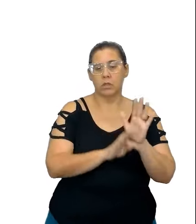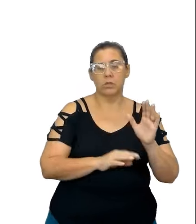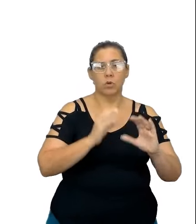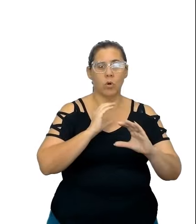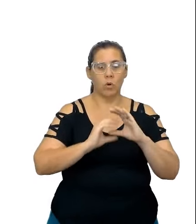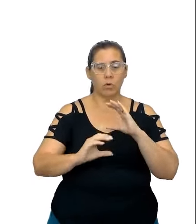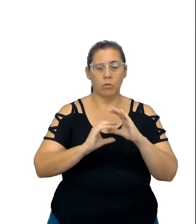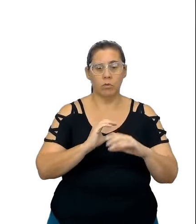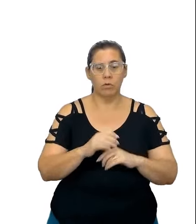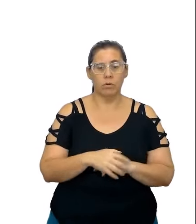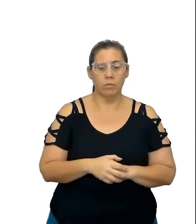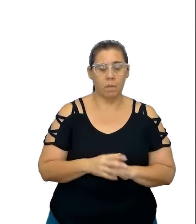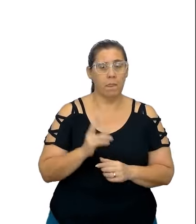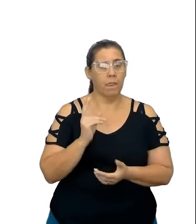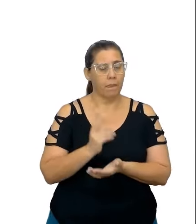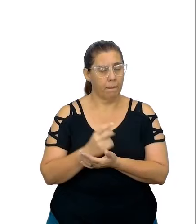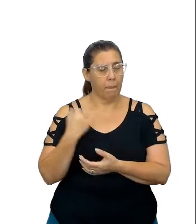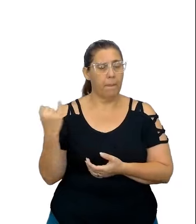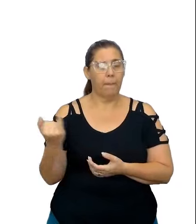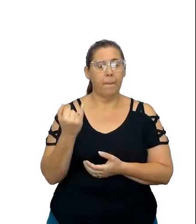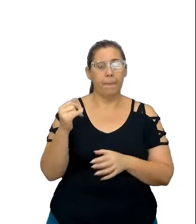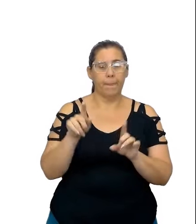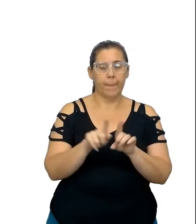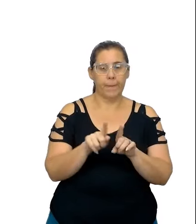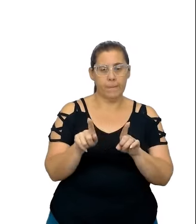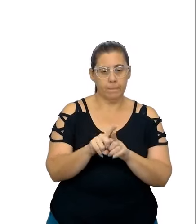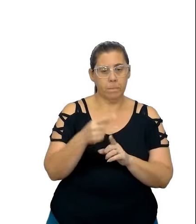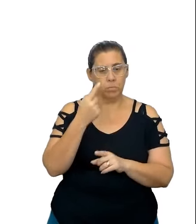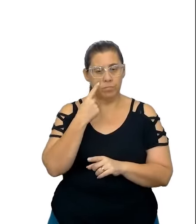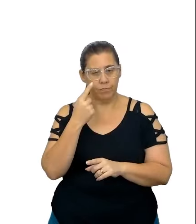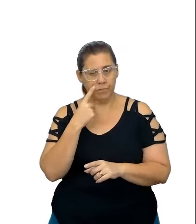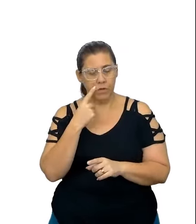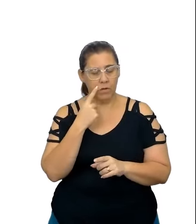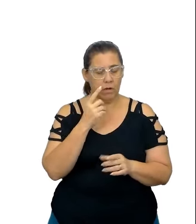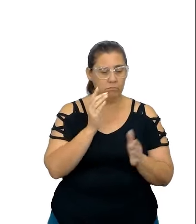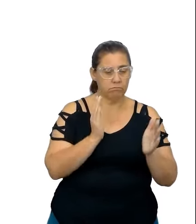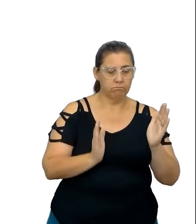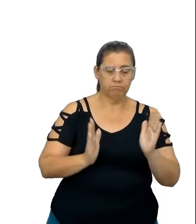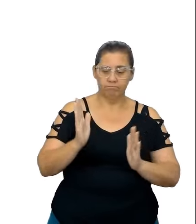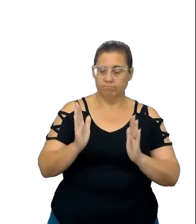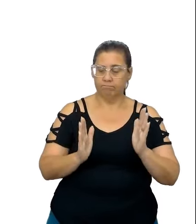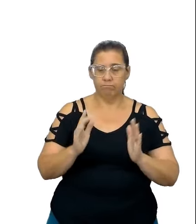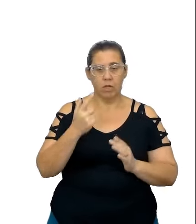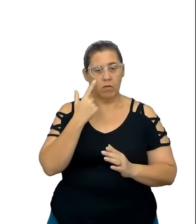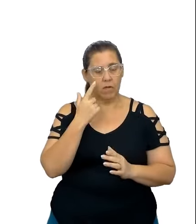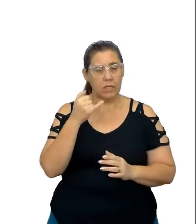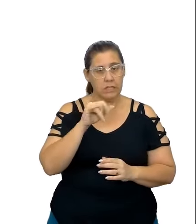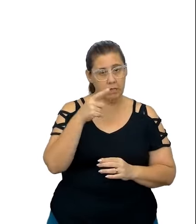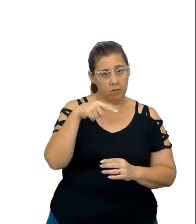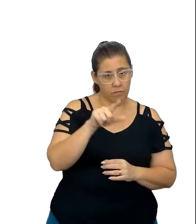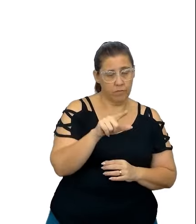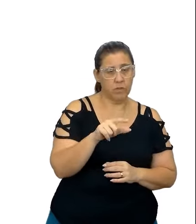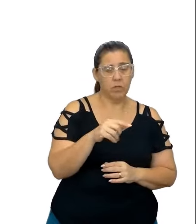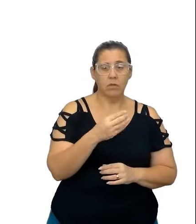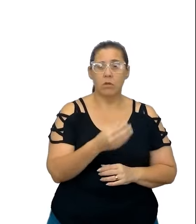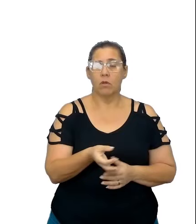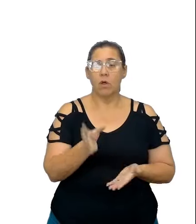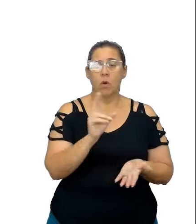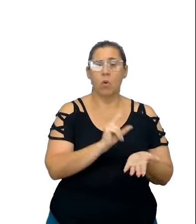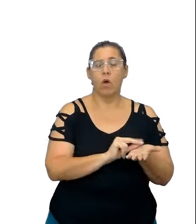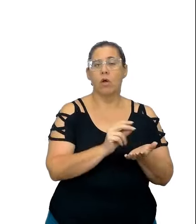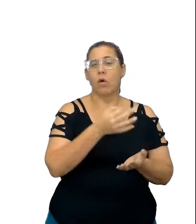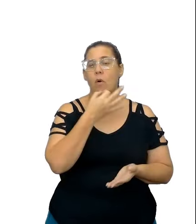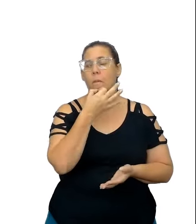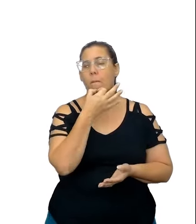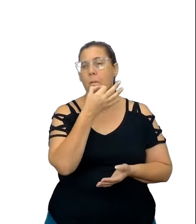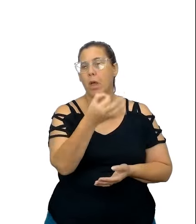meme. Sempre é importante também estar traçando paralelos. Olha, se você estivesse fazendo um artigo de opinião e fosse fazer